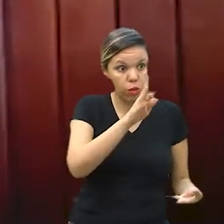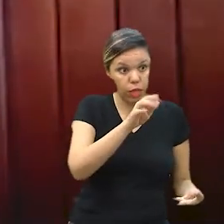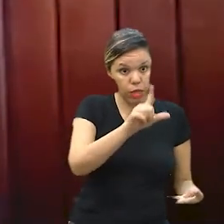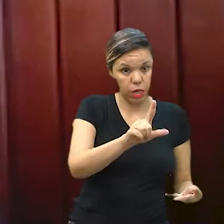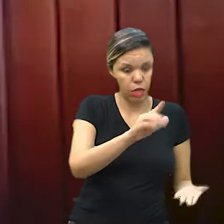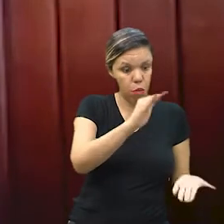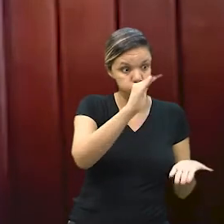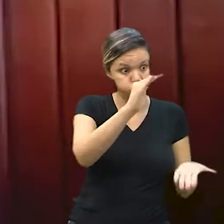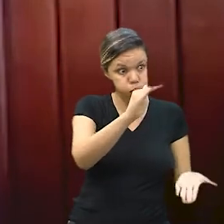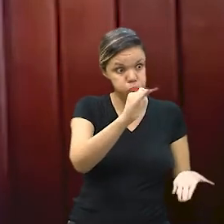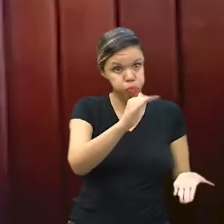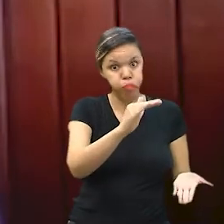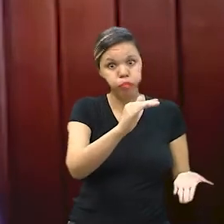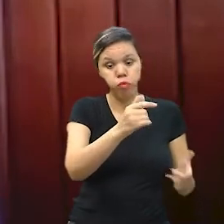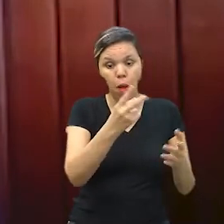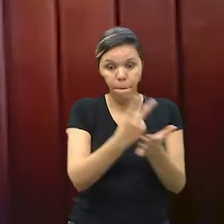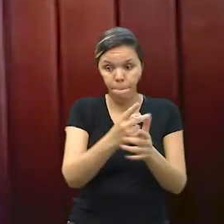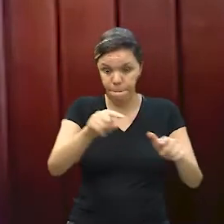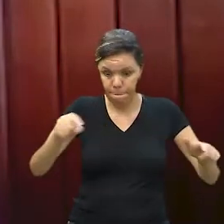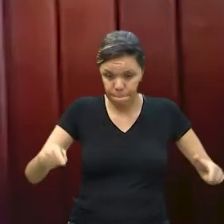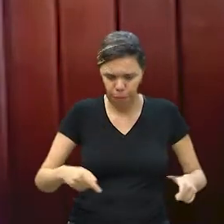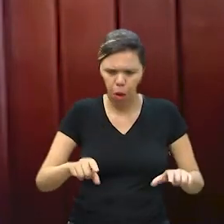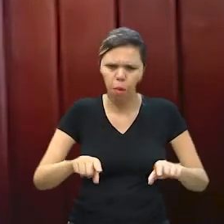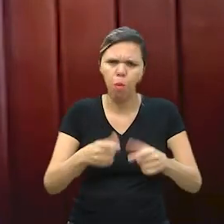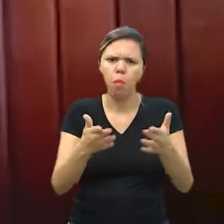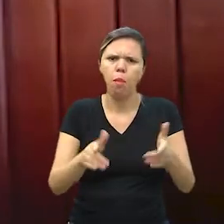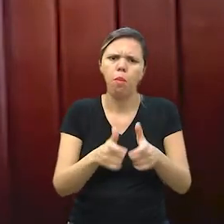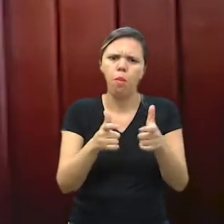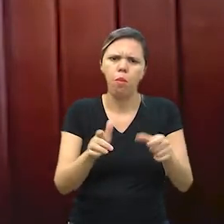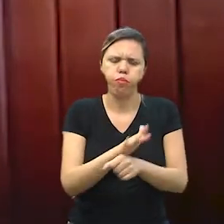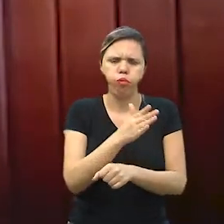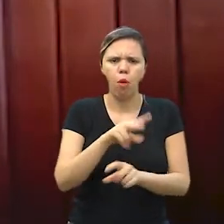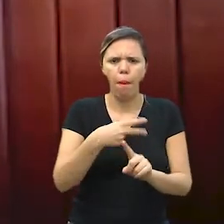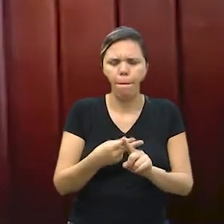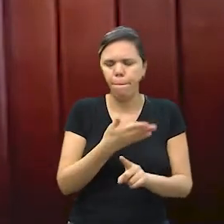4 kg, 4,2 kg nessa mesma área. Então, isso potencializou toda essa